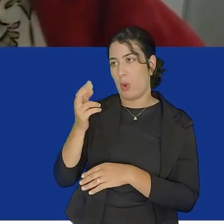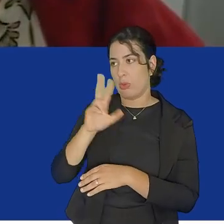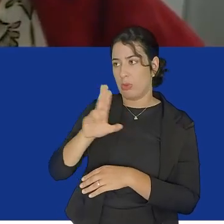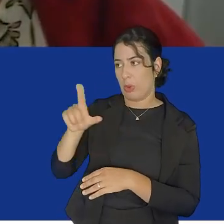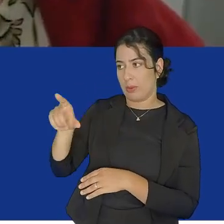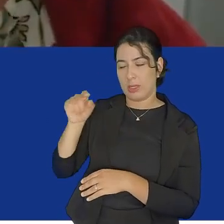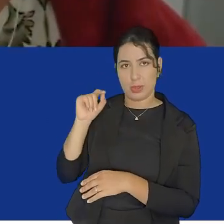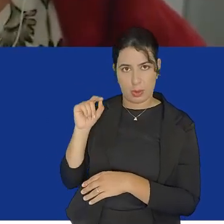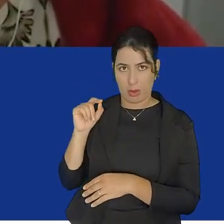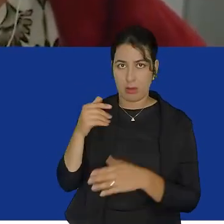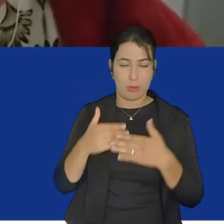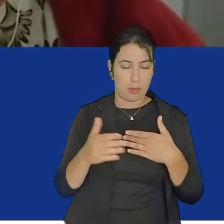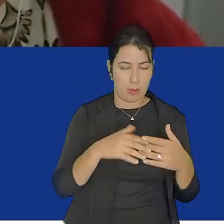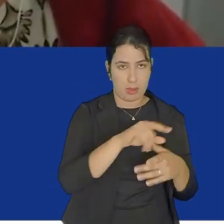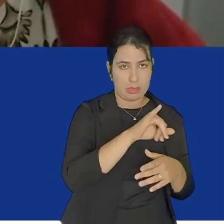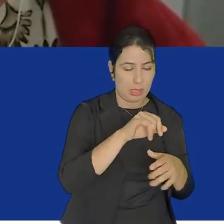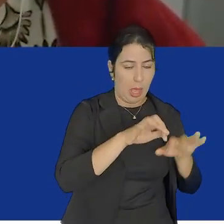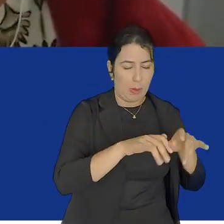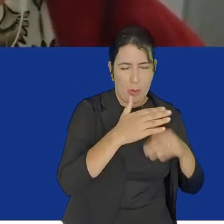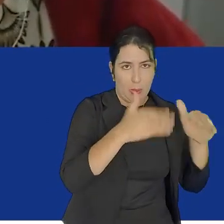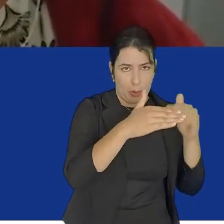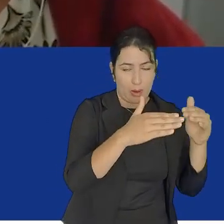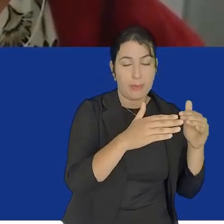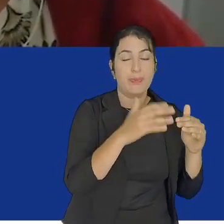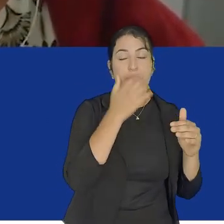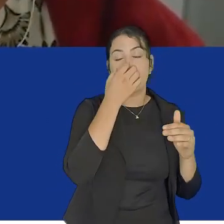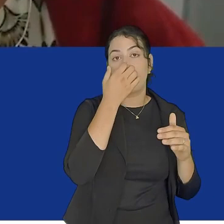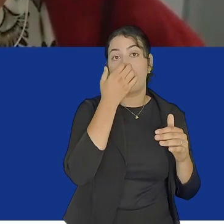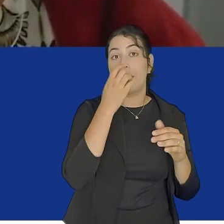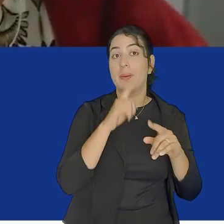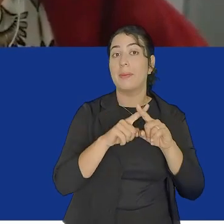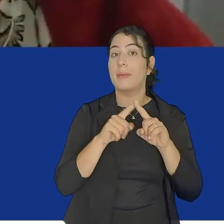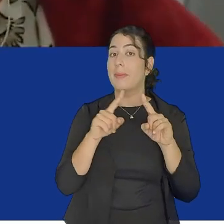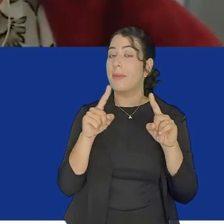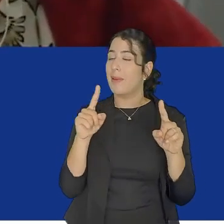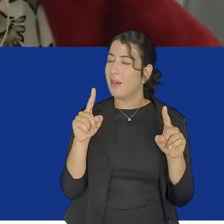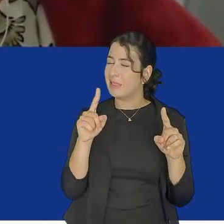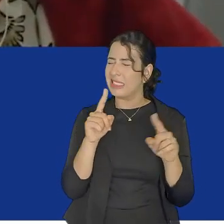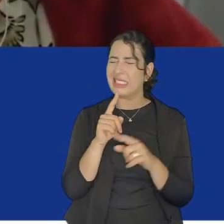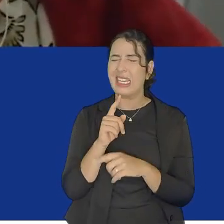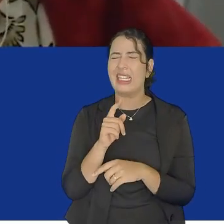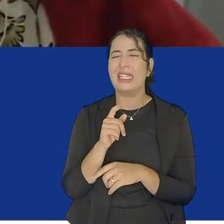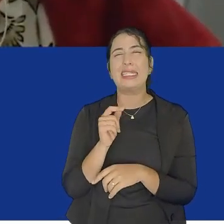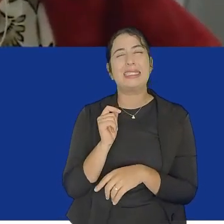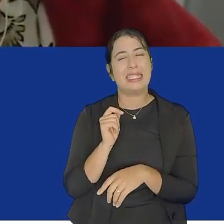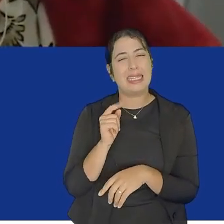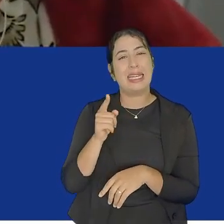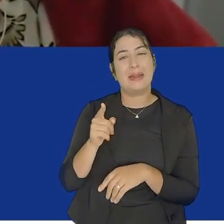de produtividade, elas nem sempre ou quase nunca